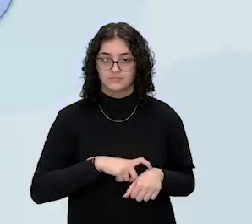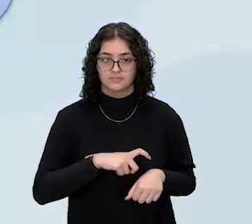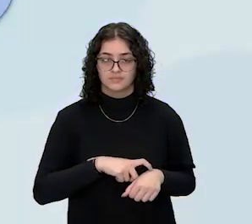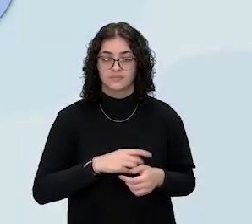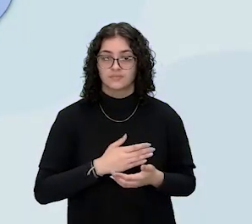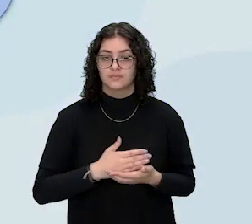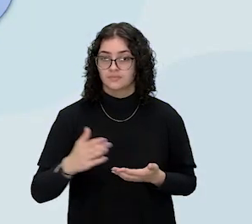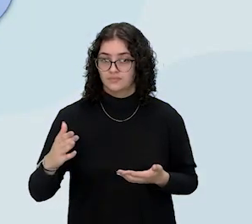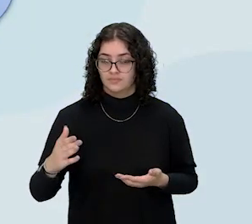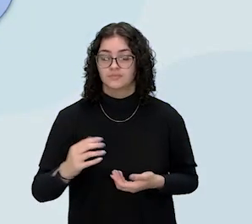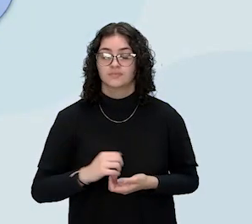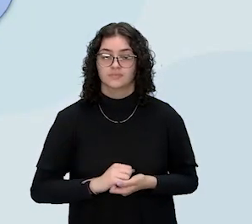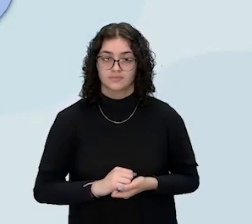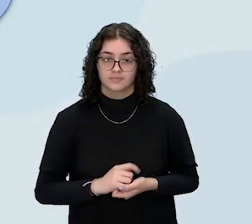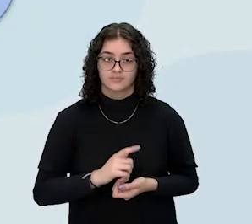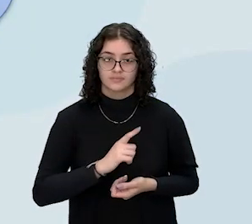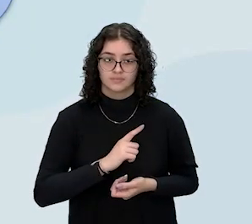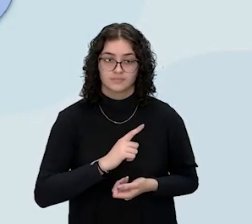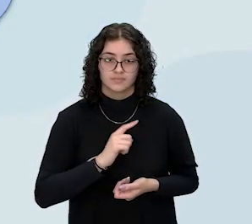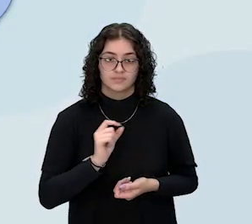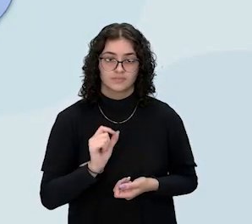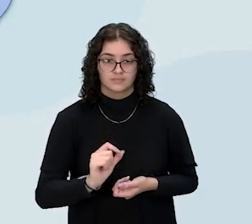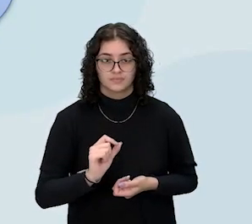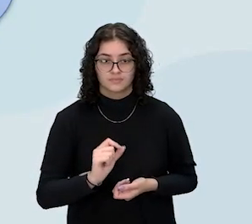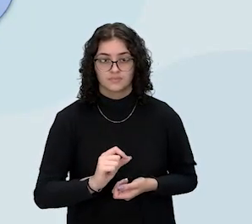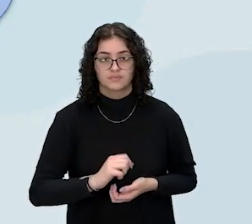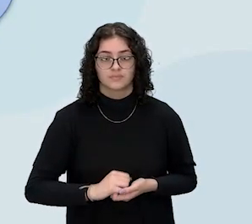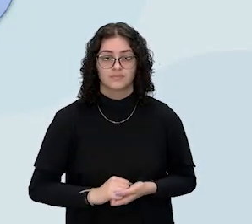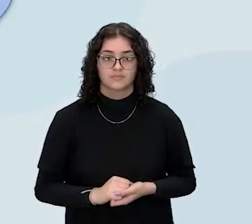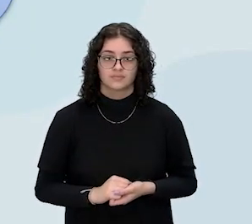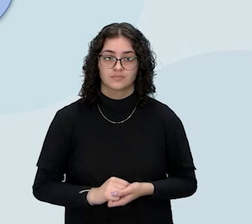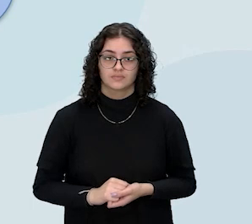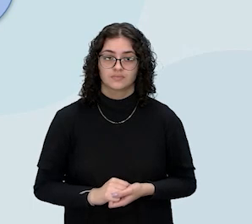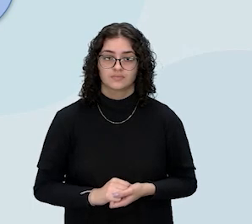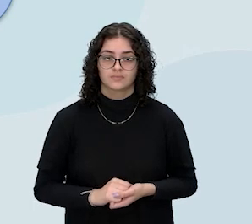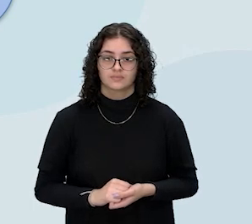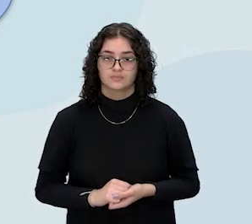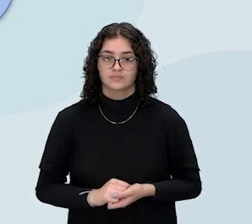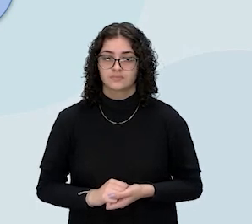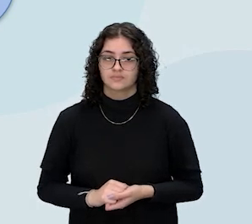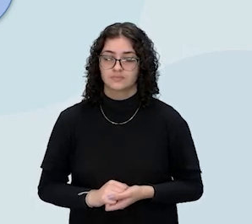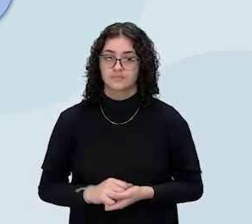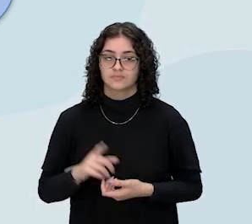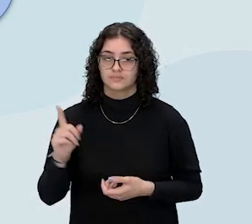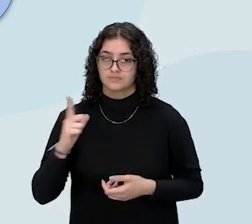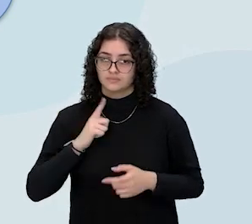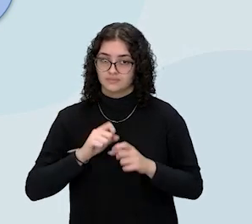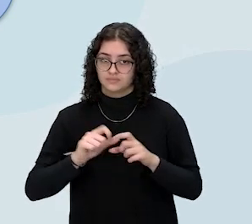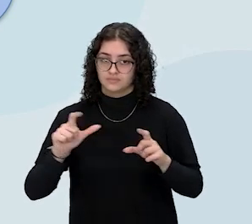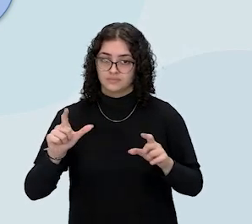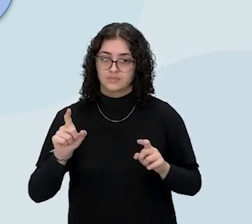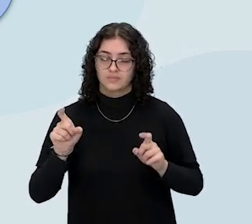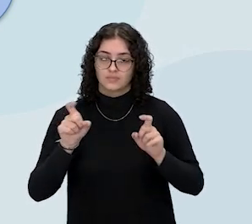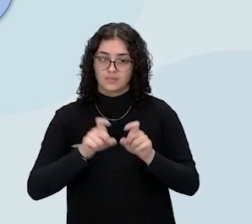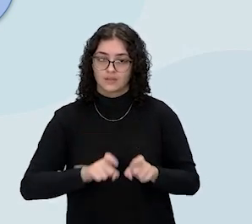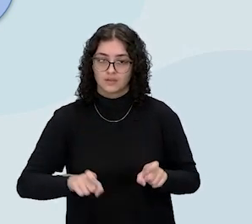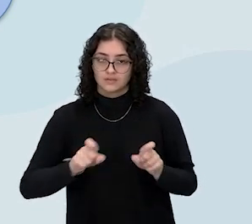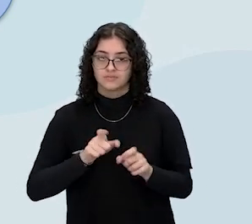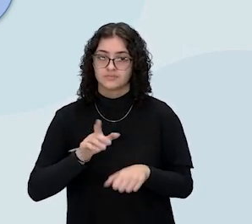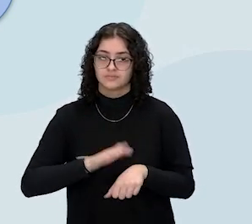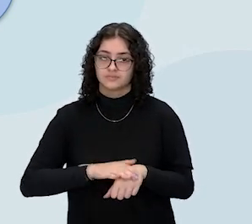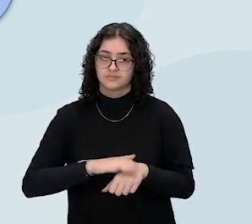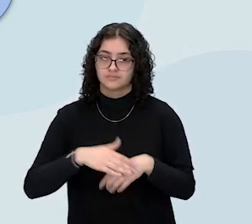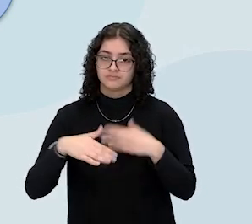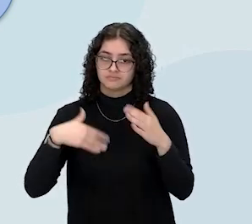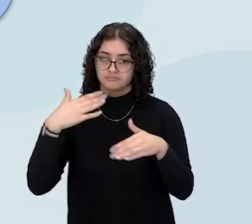da nossa introdução, a gente tem aí, nesse momento, o mural digital, que vocês estão promovendo aí, a gente já falou em